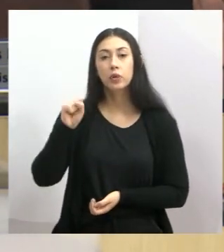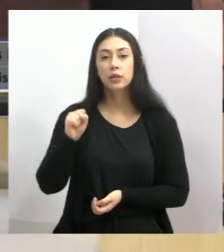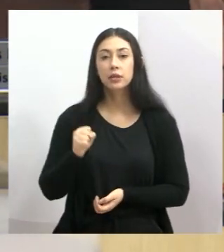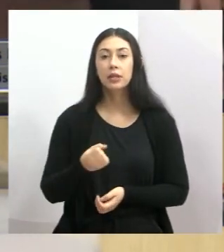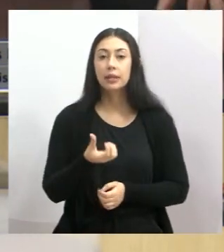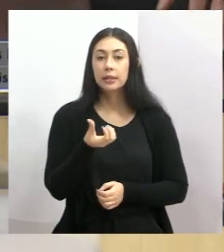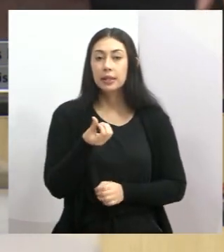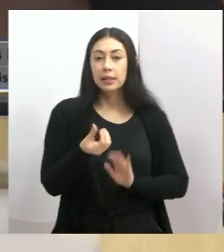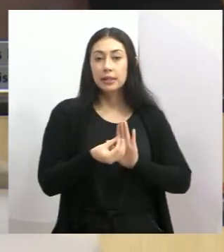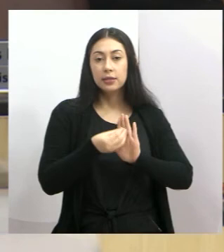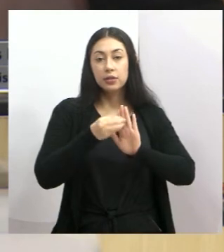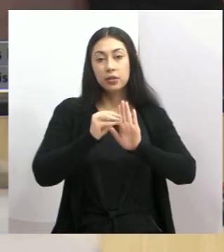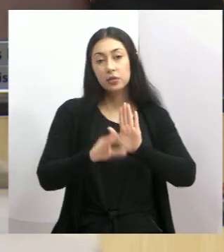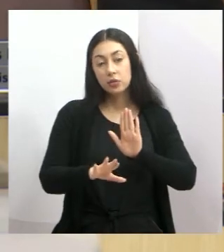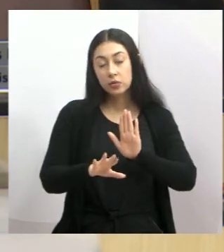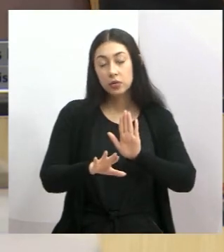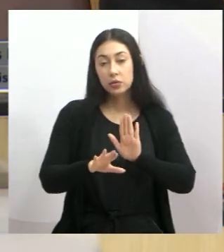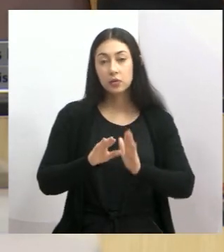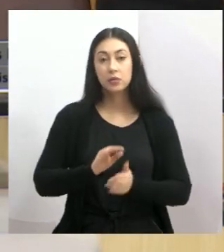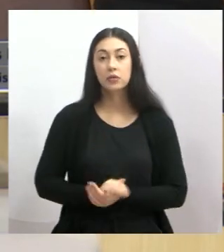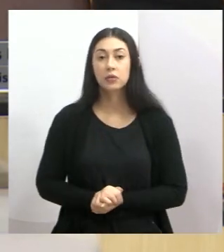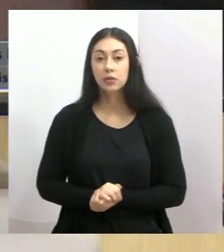Flávio seis indicações